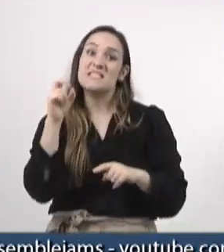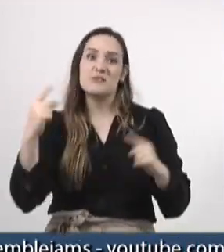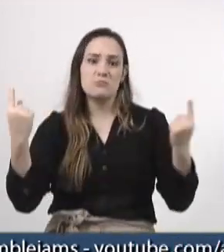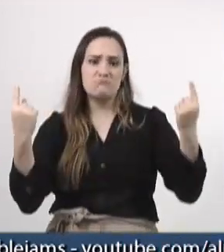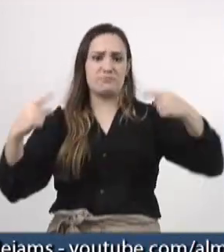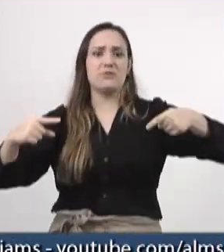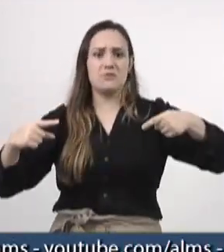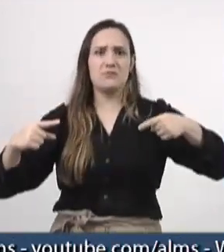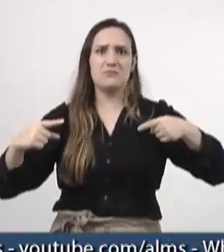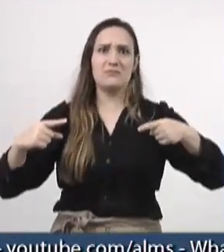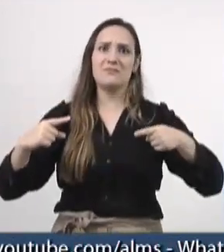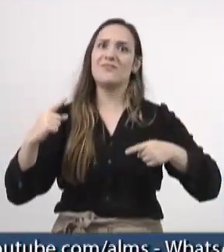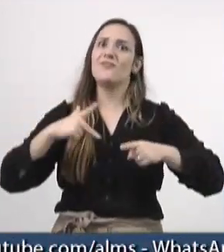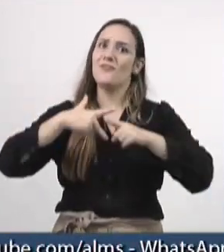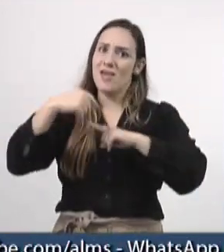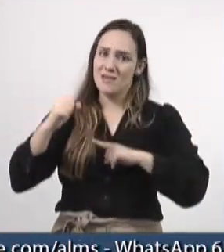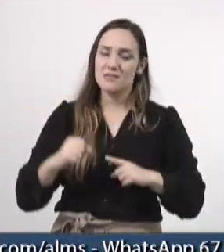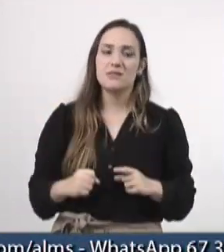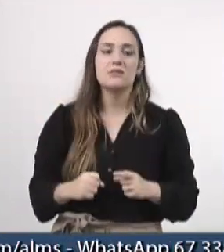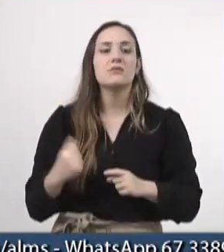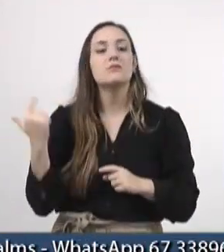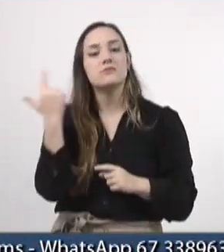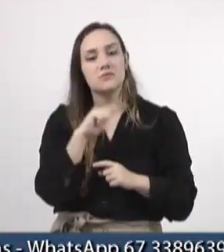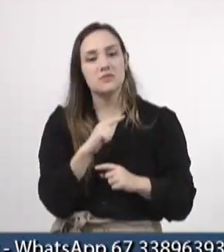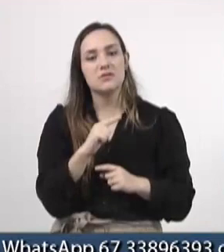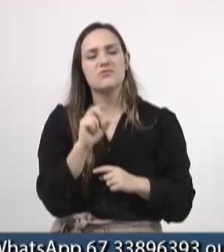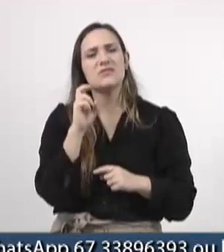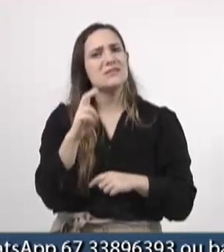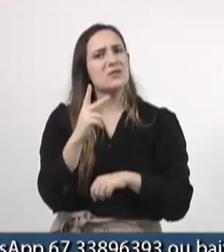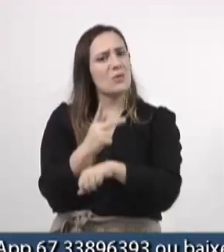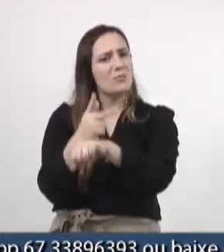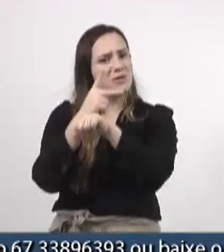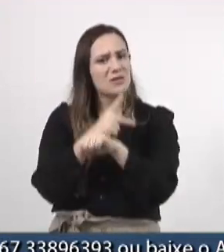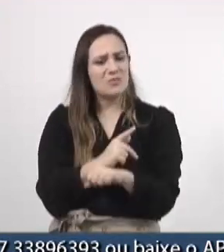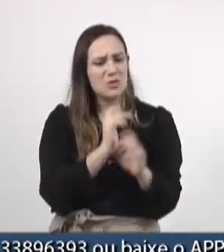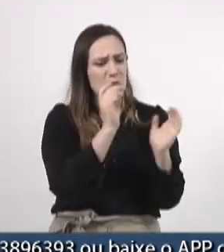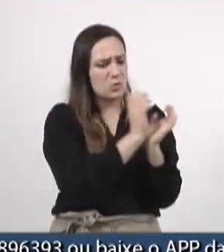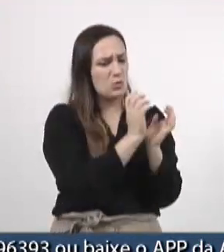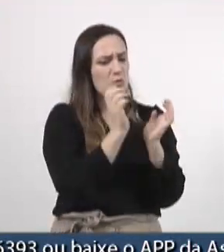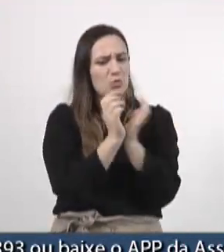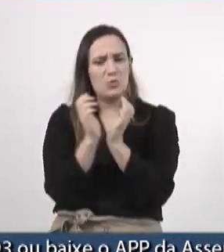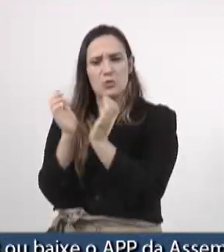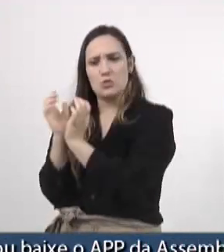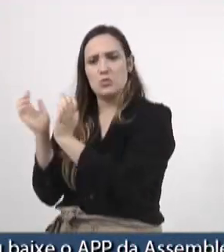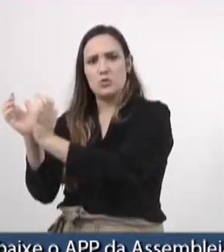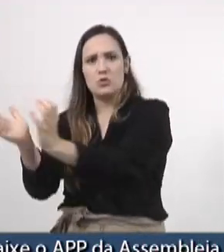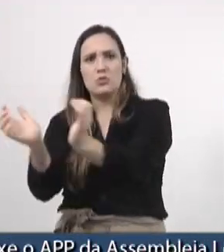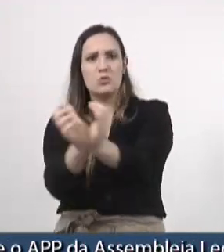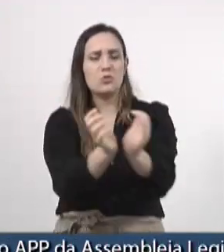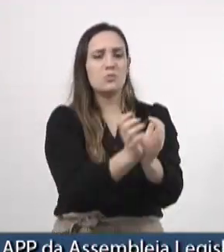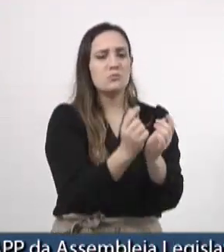reservados, 5 campeonatos e prêmios em mais 8 categorias da